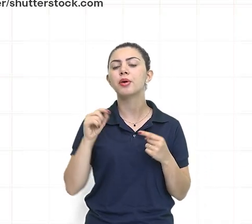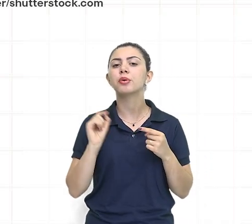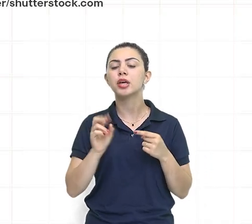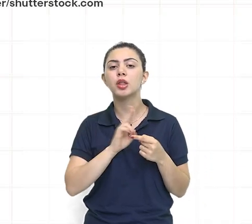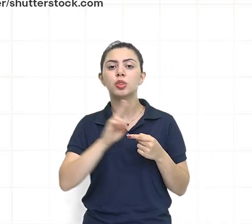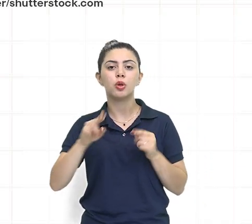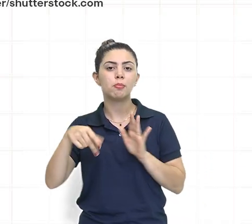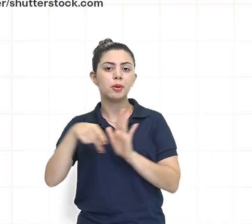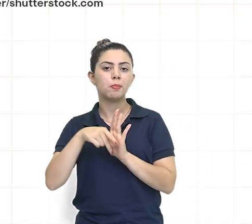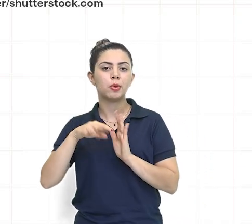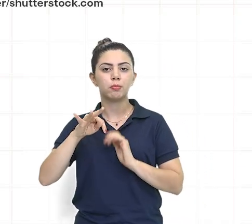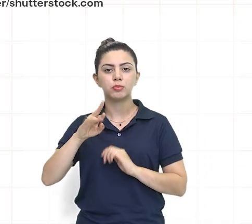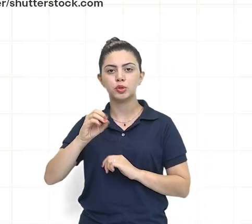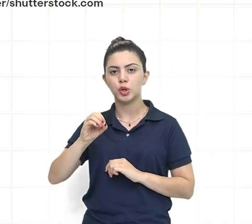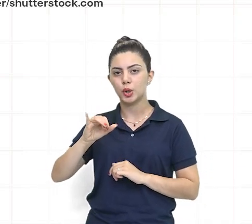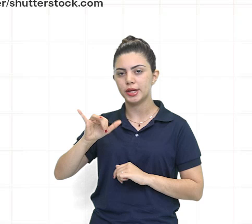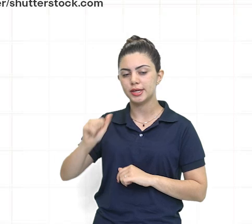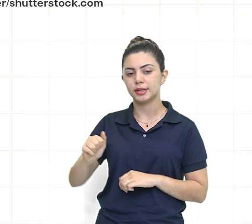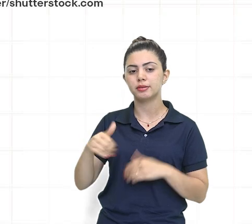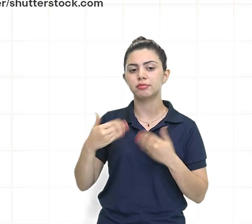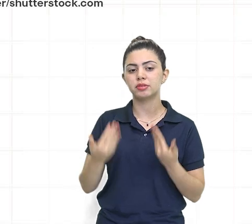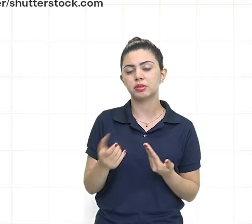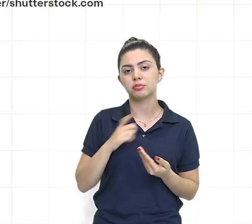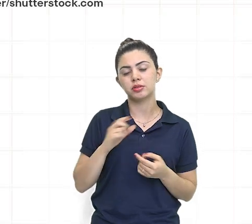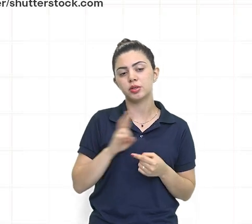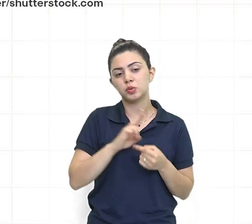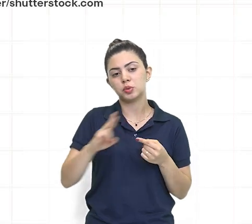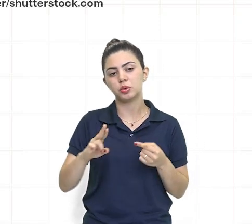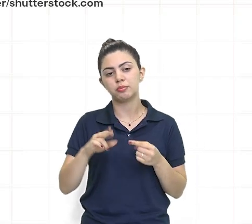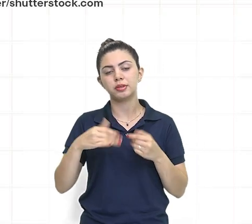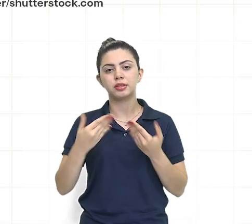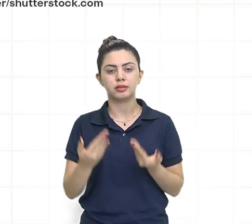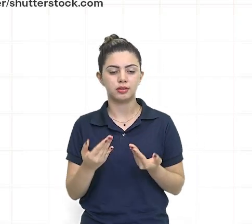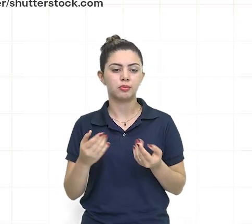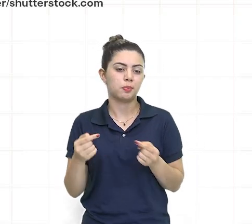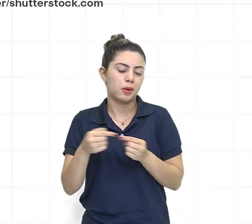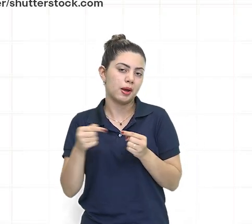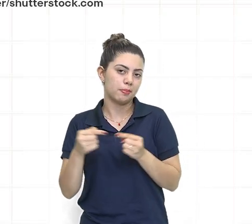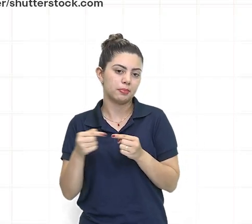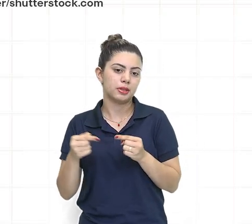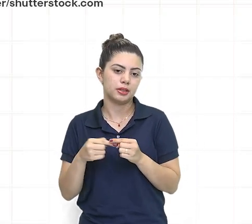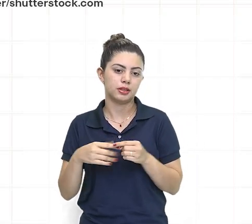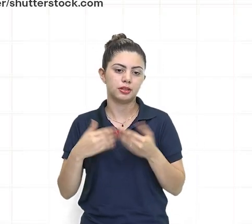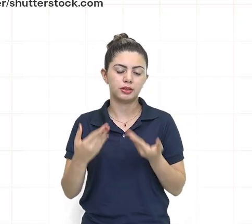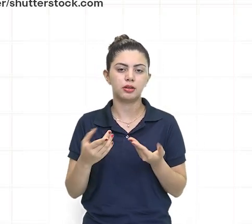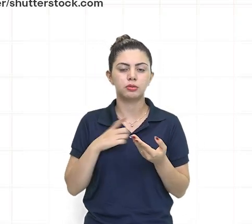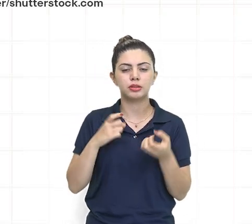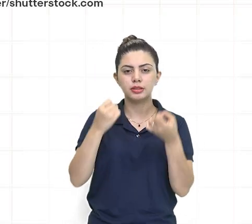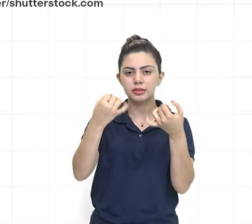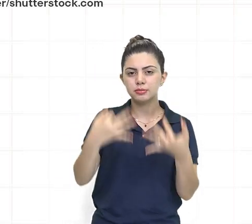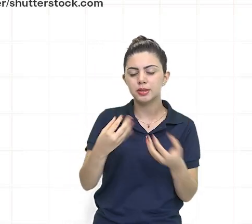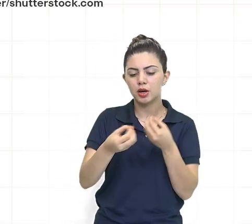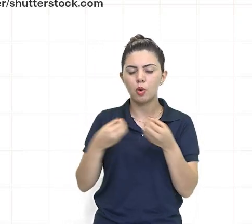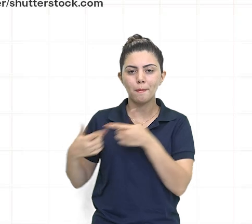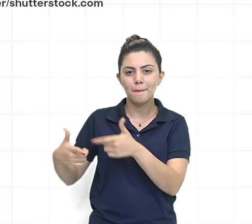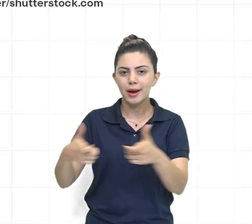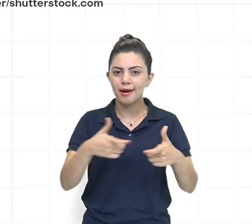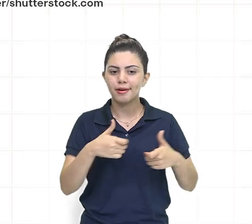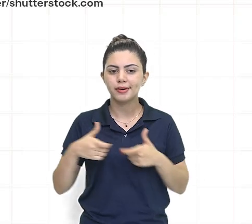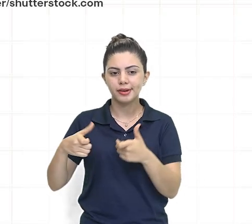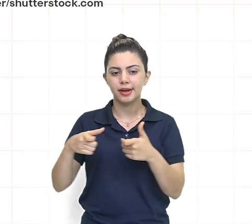de Troia, e aí eles chamavam, então, de ilha, por isso a Ilíada. Então, vai mostrar toda essa parte da Guerra de